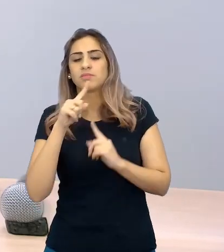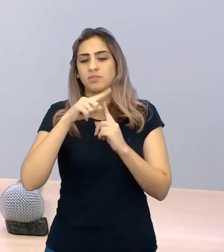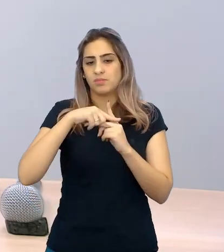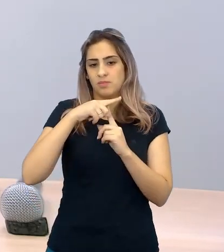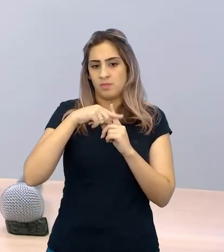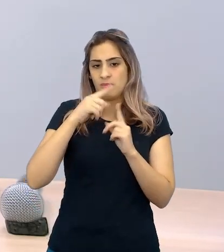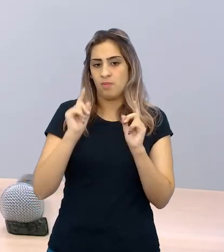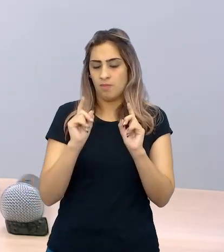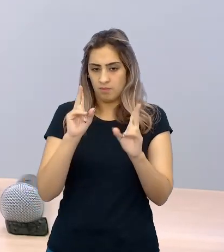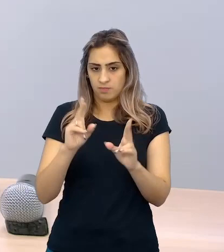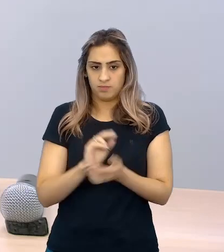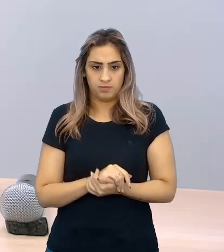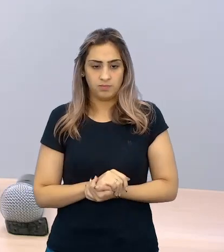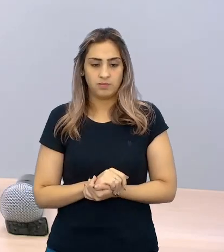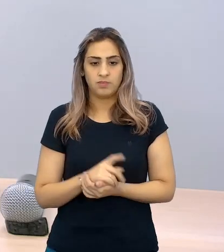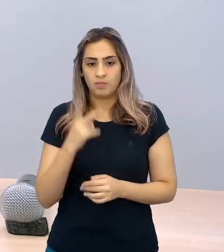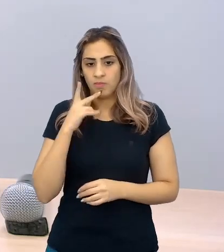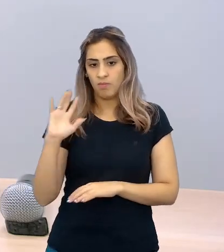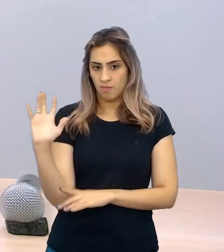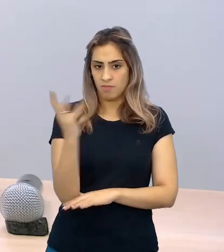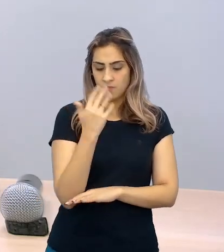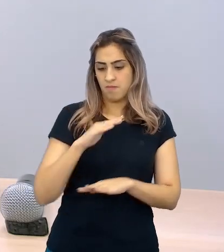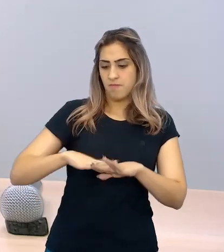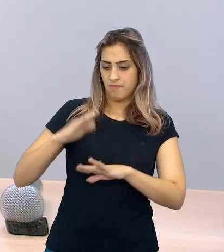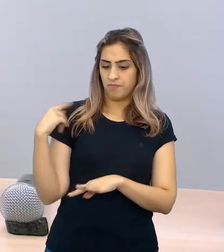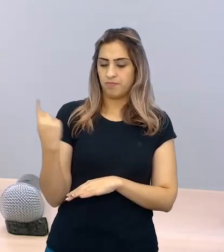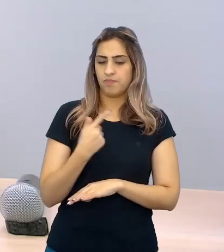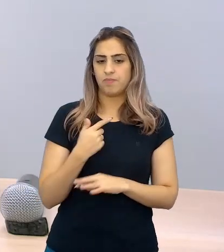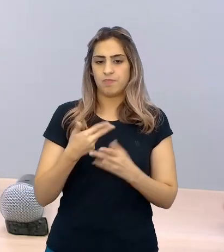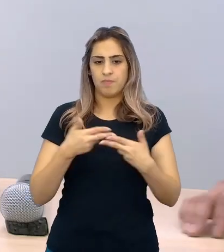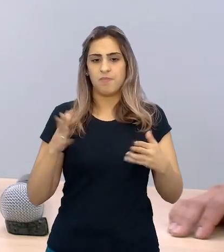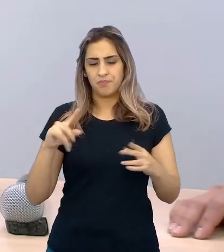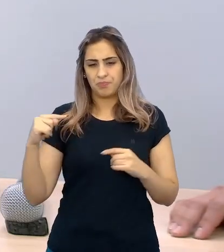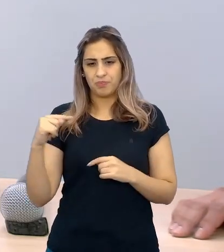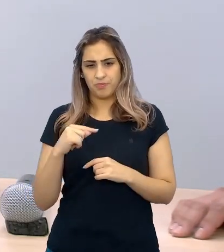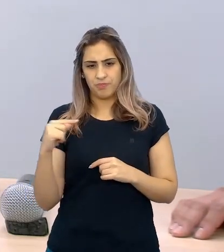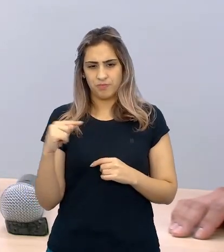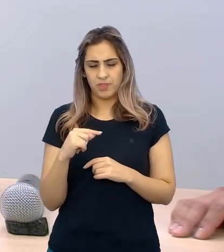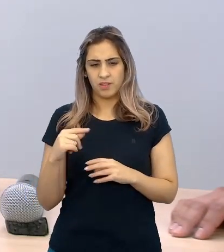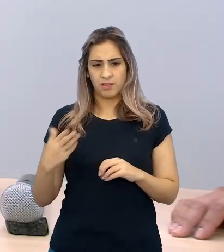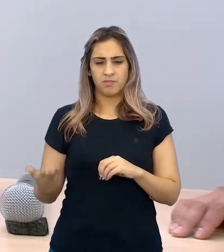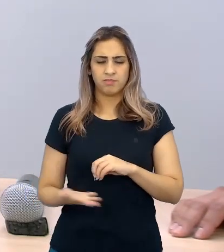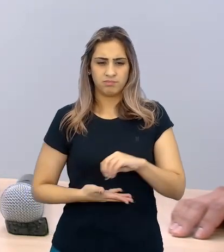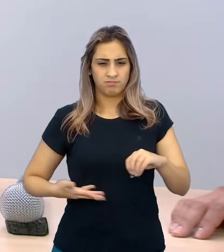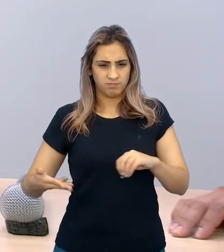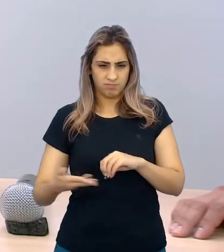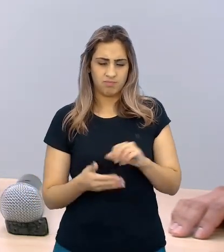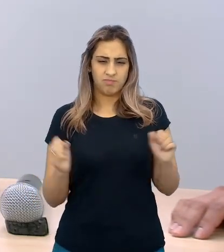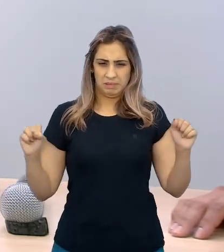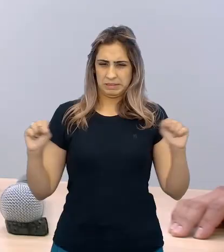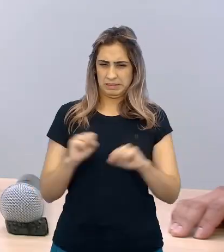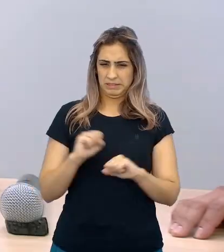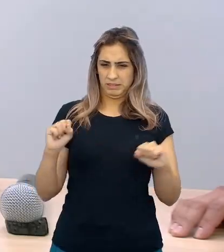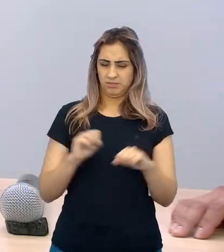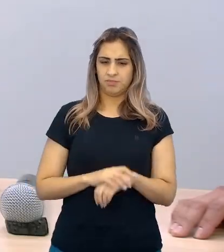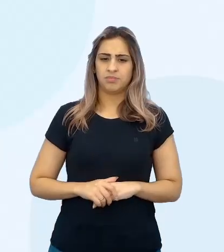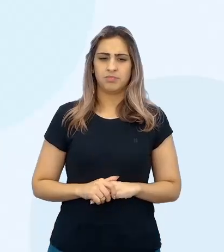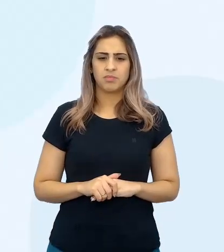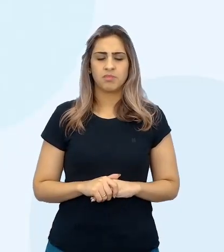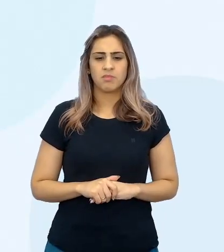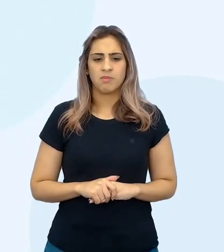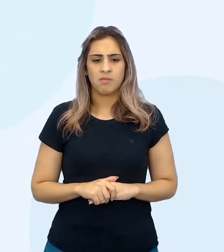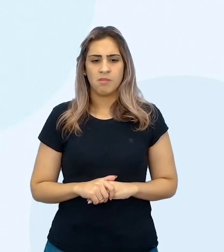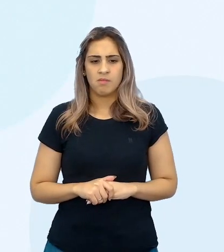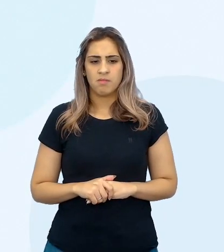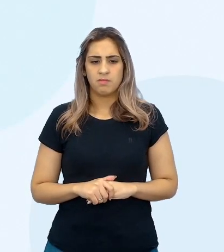temperaturas, tá bom? Legal. Já que a gente tá falando em ambientes extremos, a gente vai pegar temperaturas bem negativas, bem baixas, em um lugar bem frio, tá bom? Interessante. Então, vamos entender